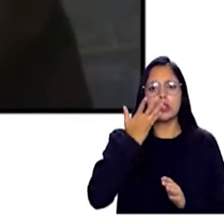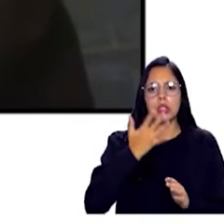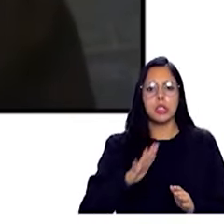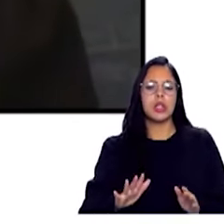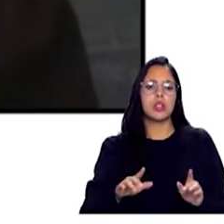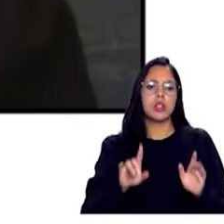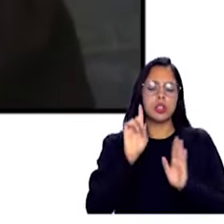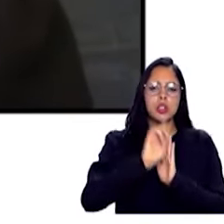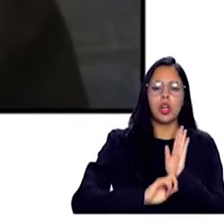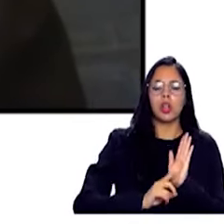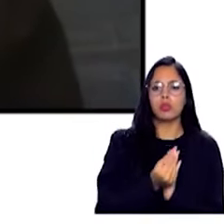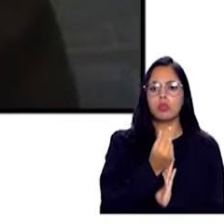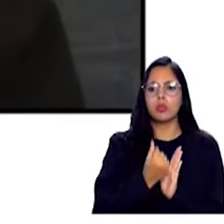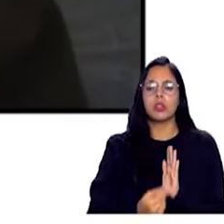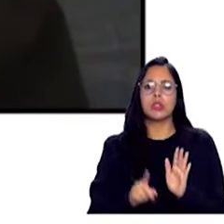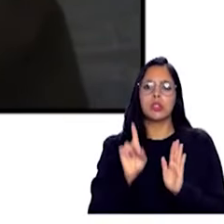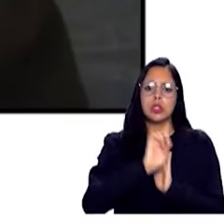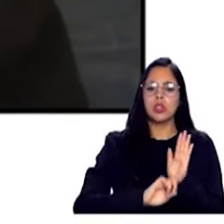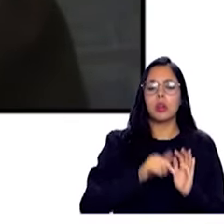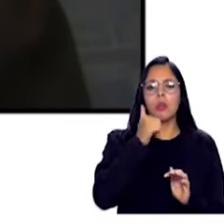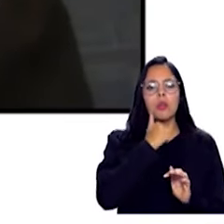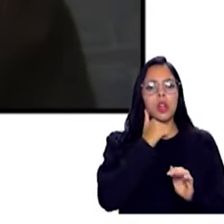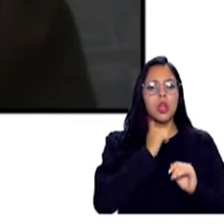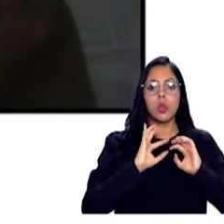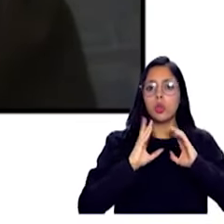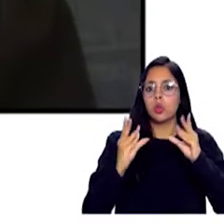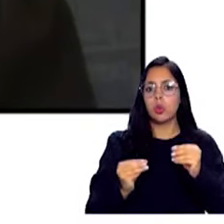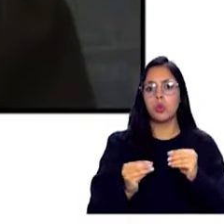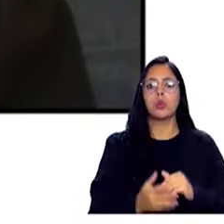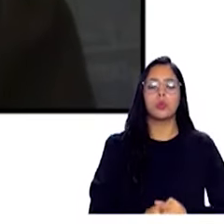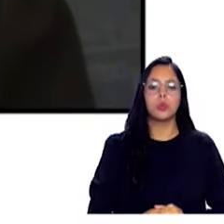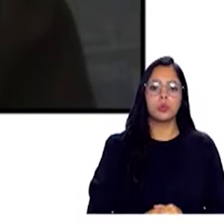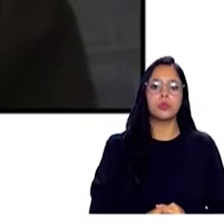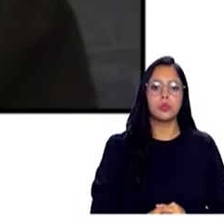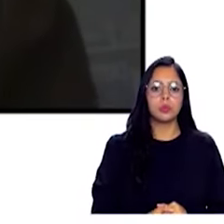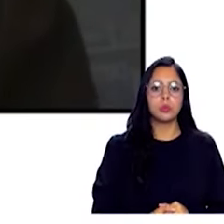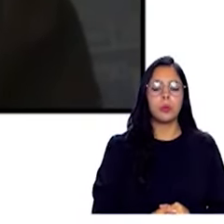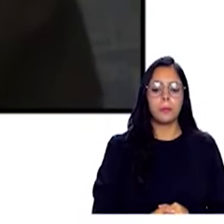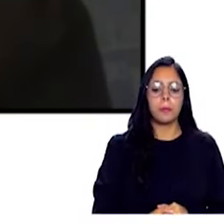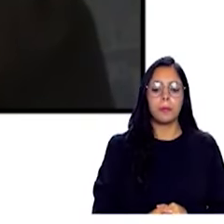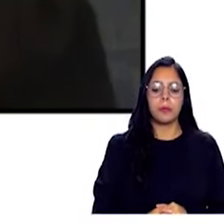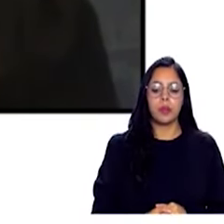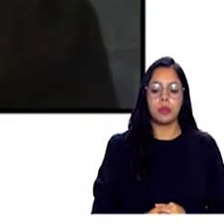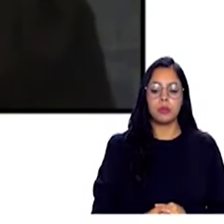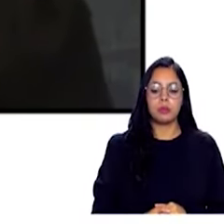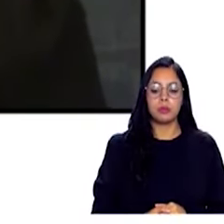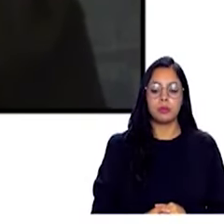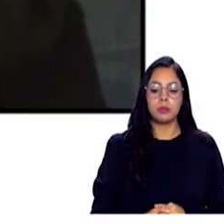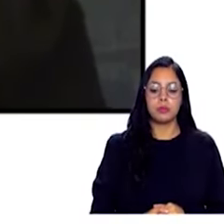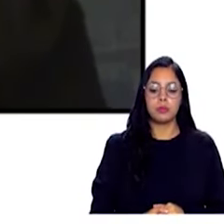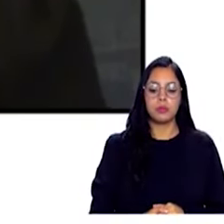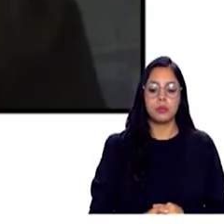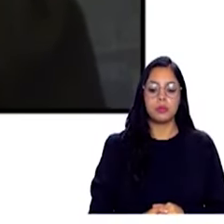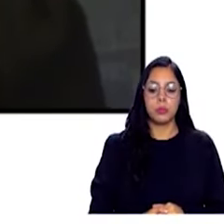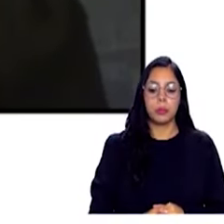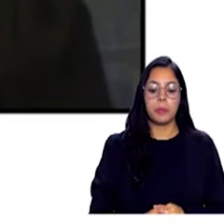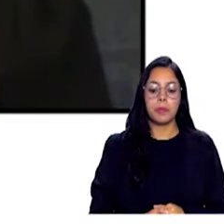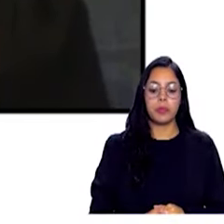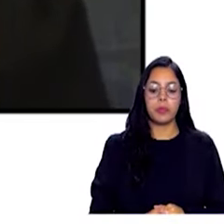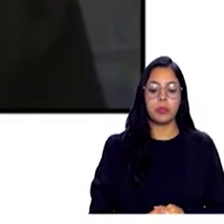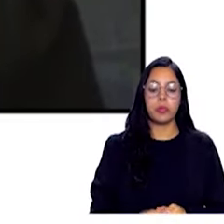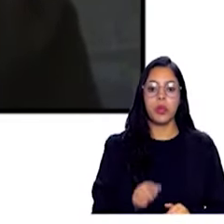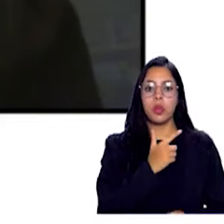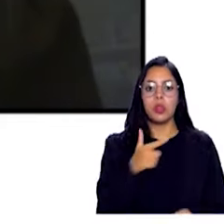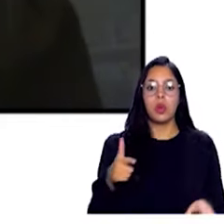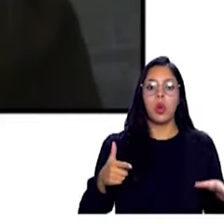consumidor direito da mulher enfim eh não há mais eh um grupo